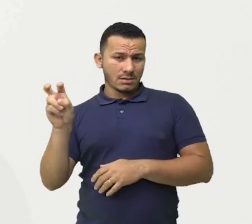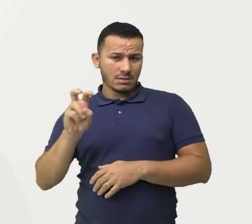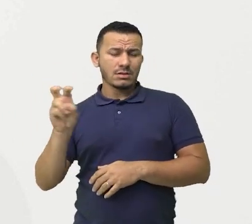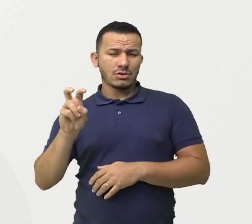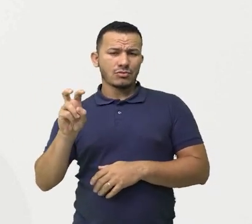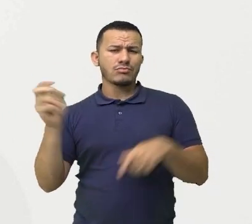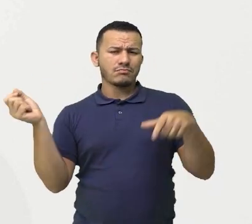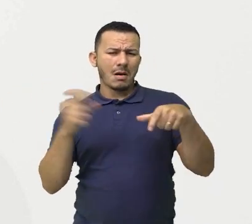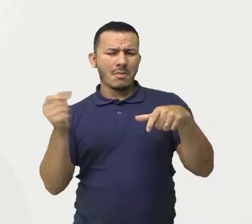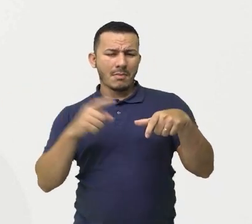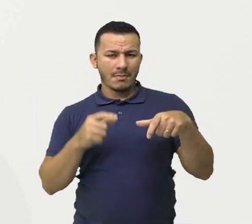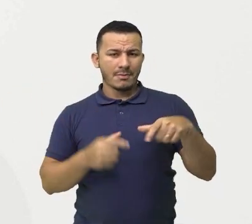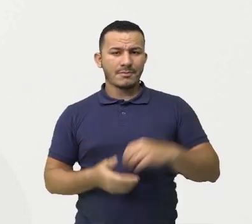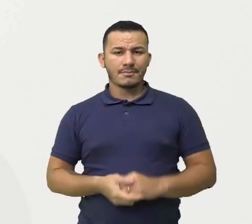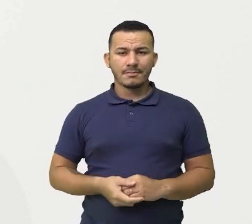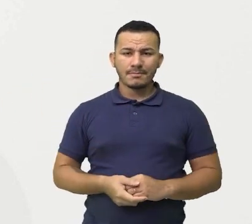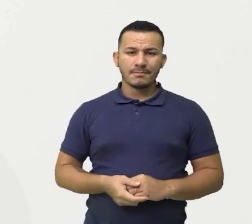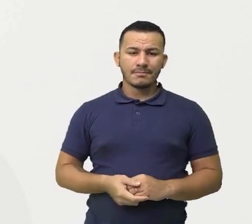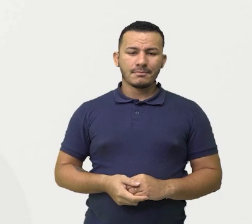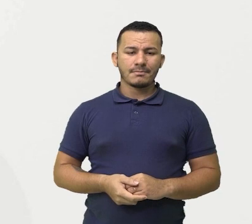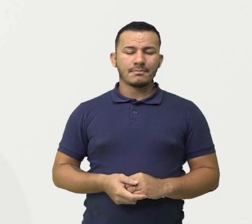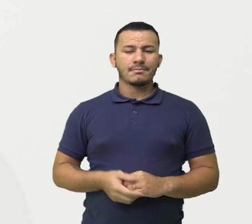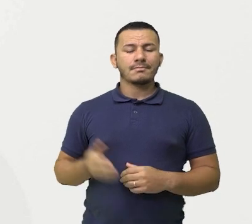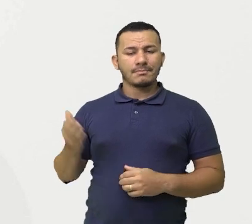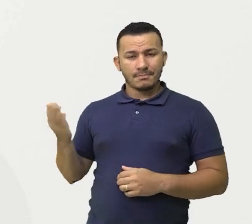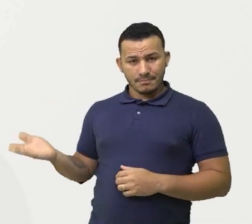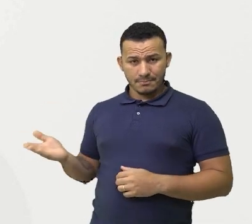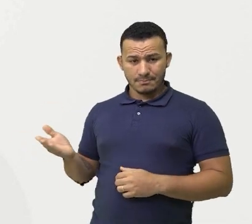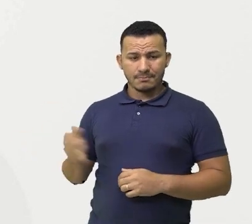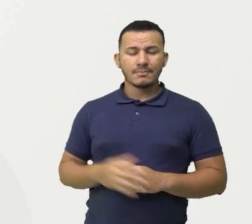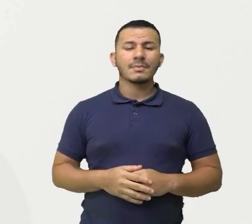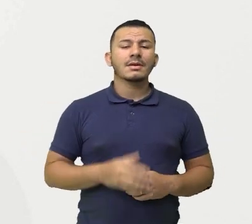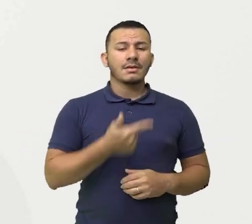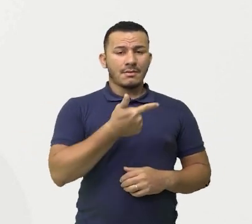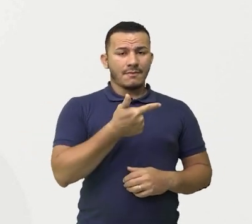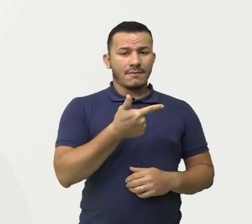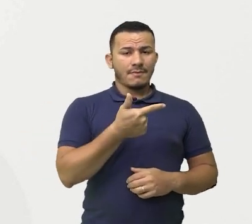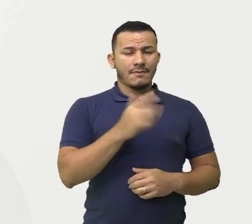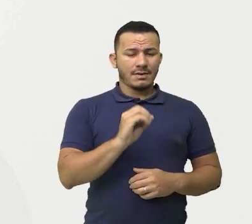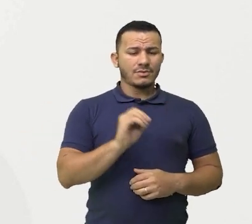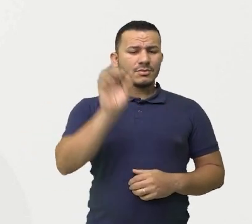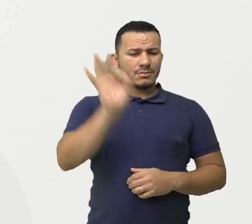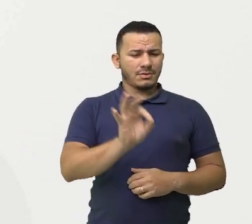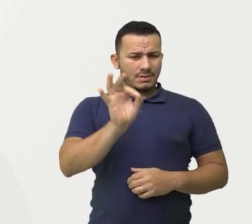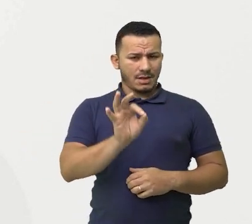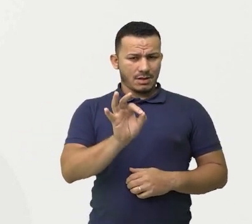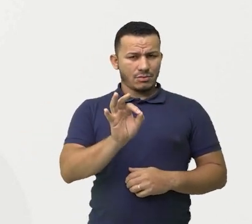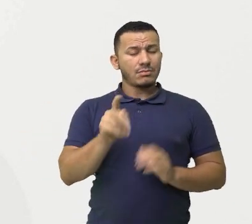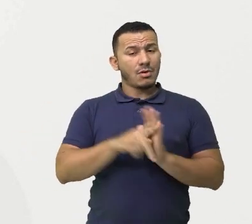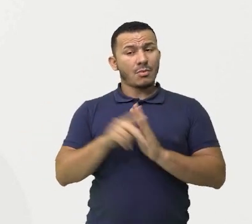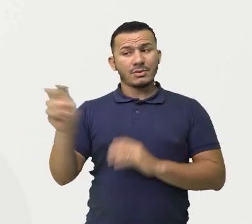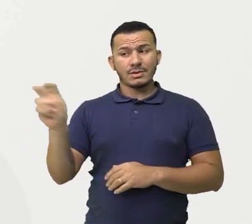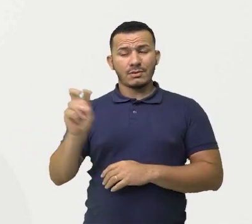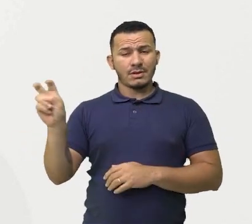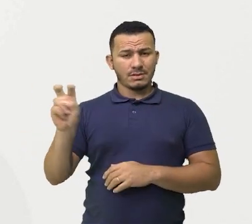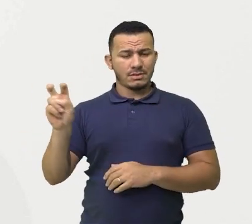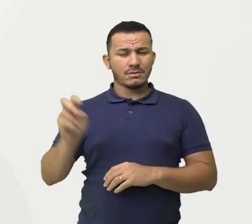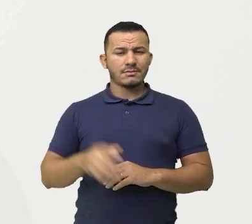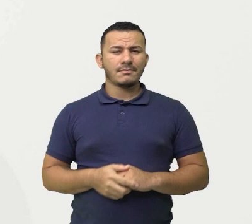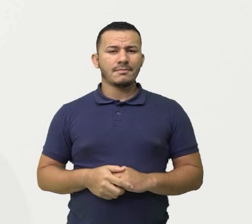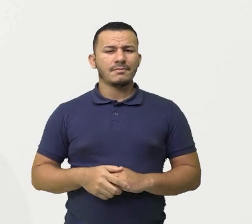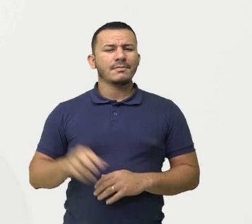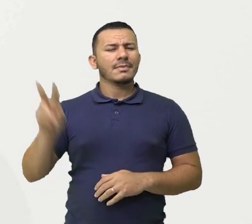55. Essa é a tradução do texto, 20% de 55. Mas